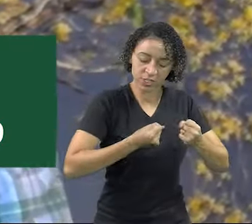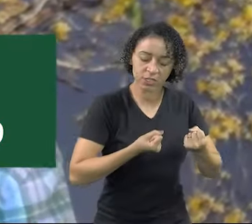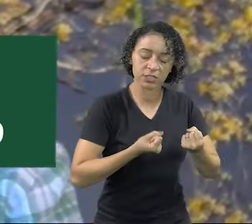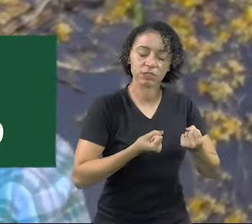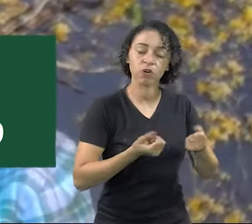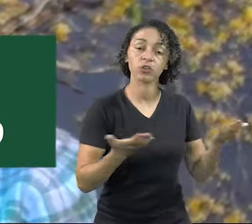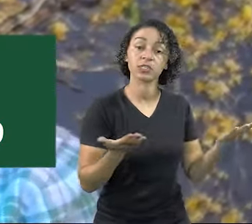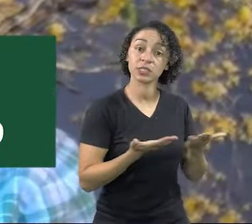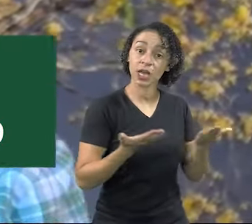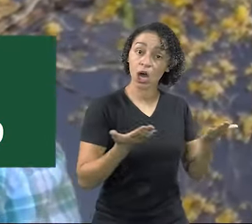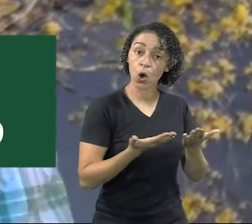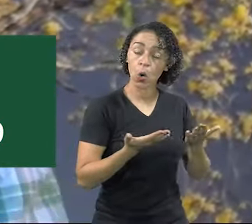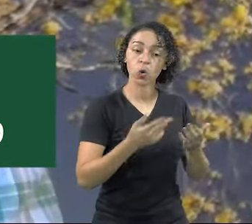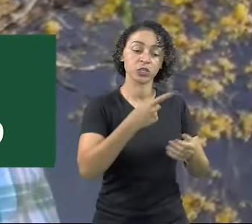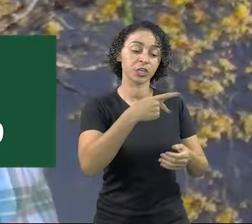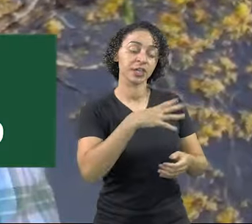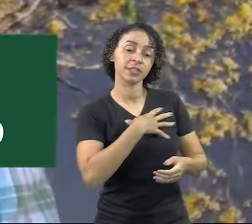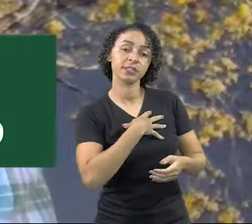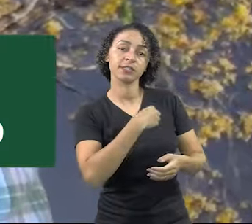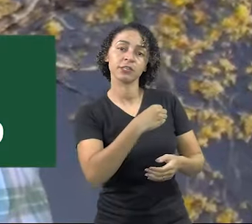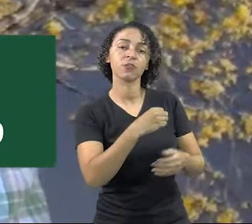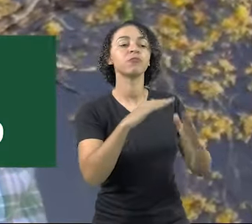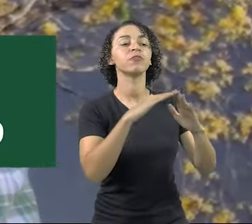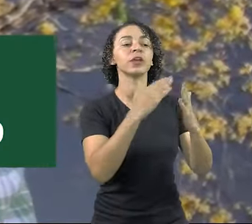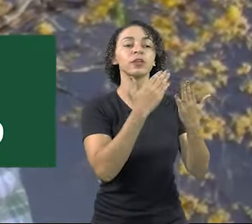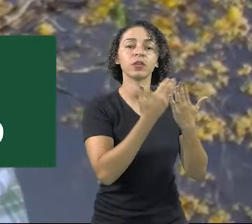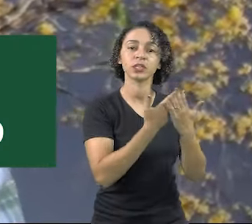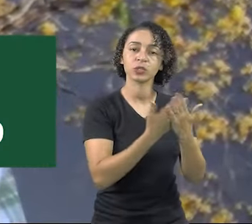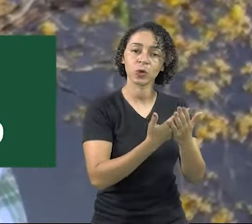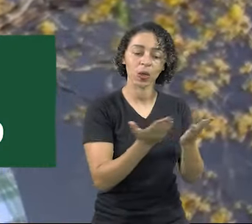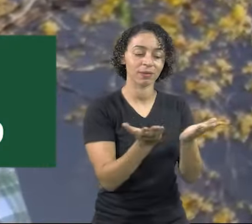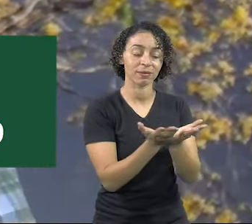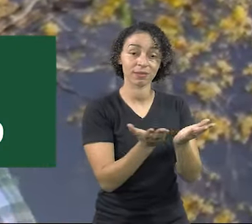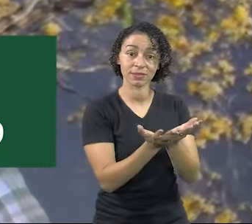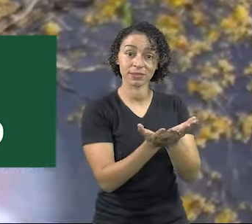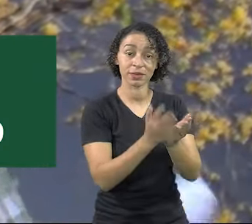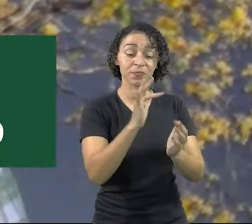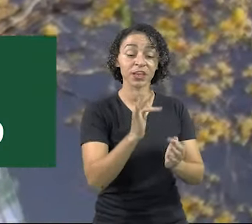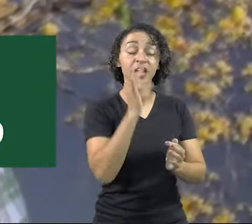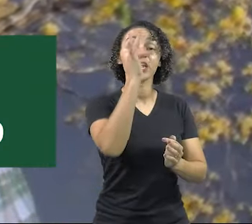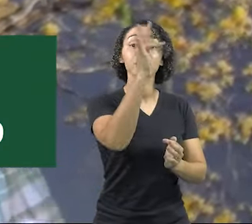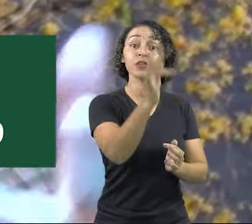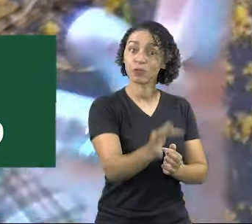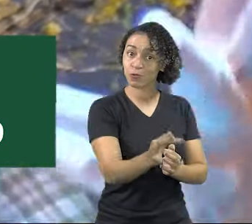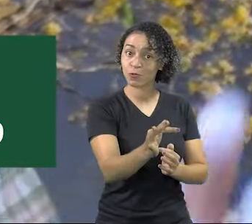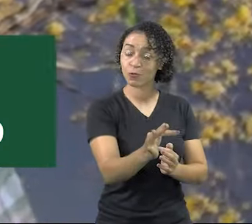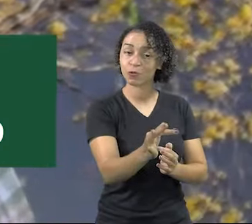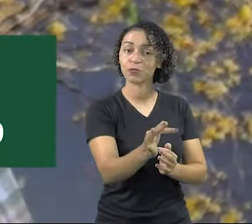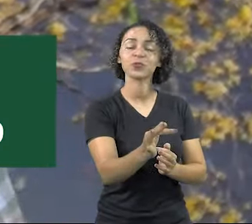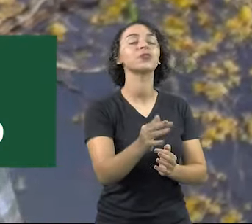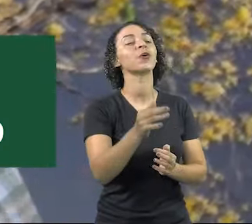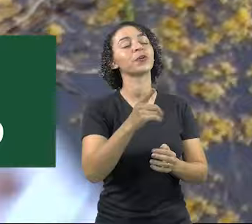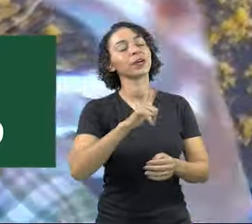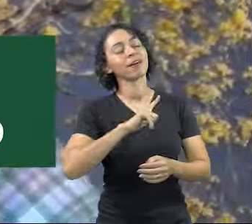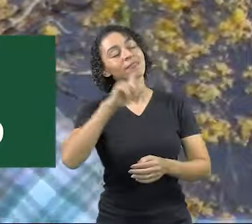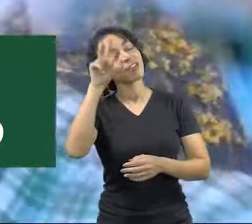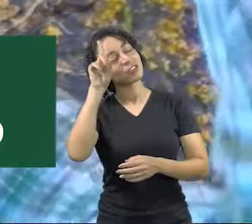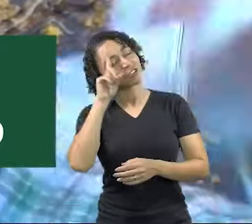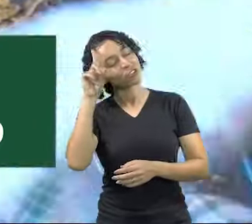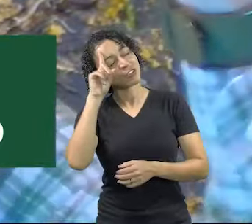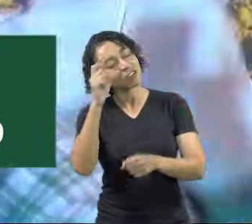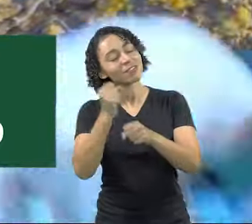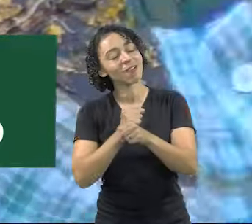faz agora para que seu filho esteja numa escola Cristã certamente irá redundar em